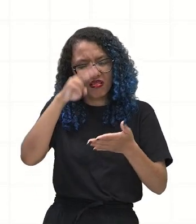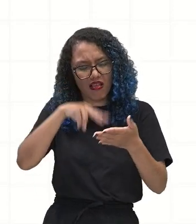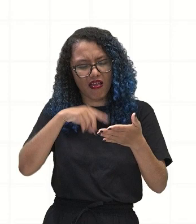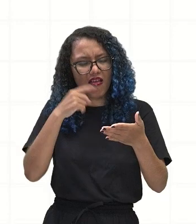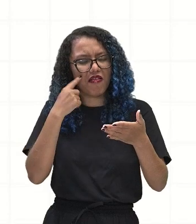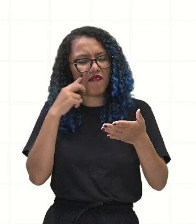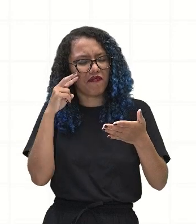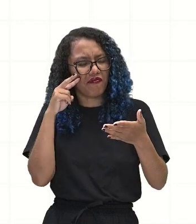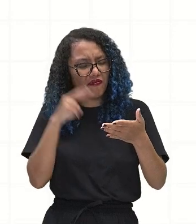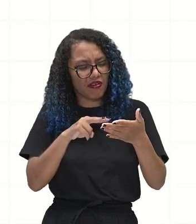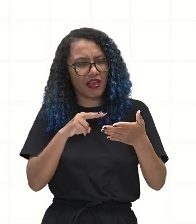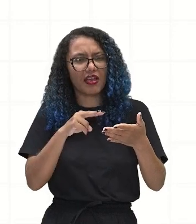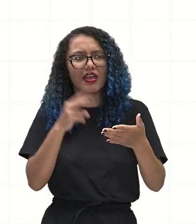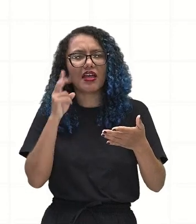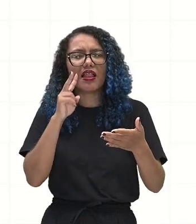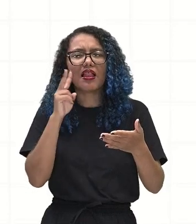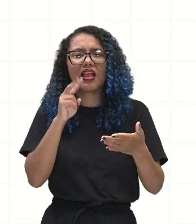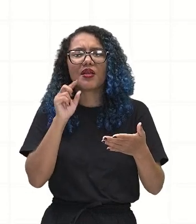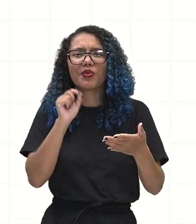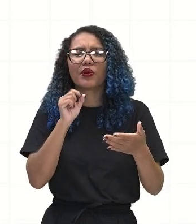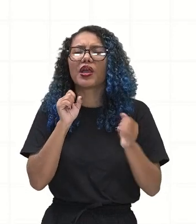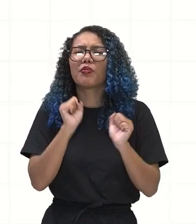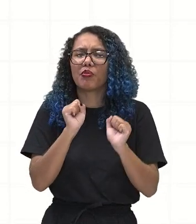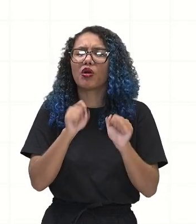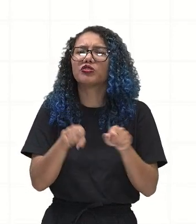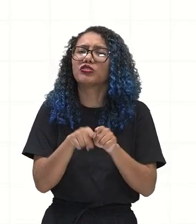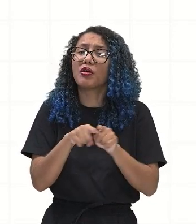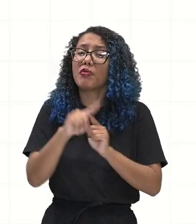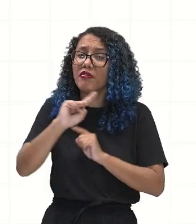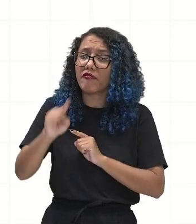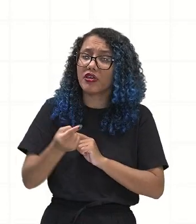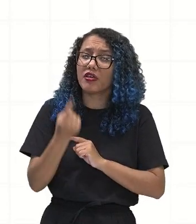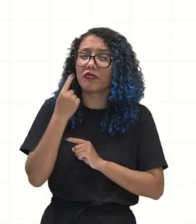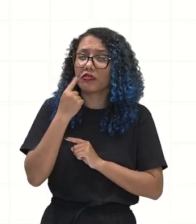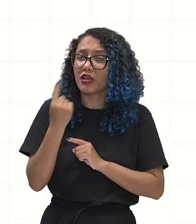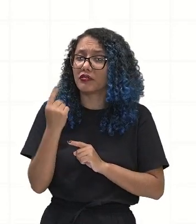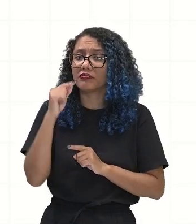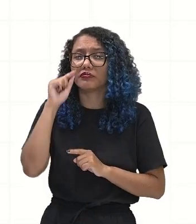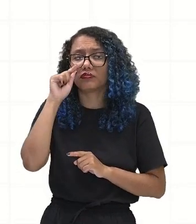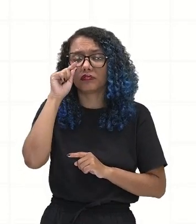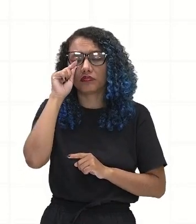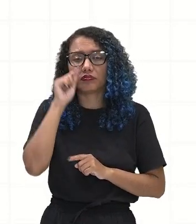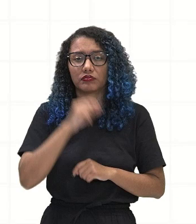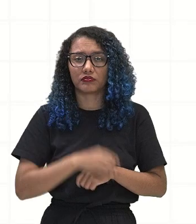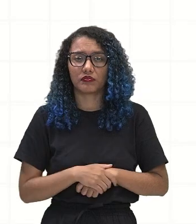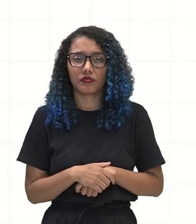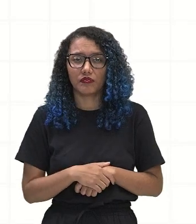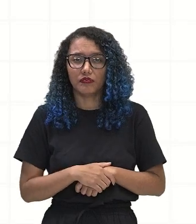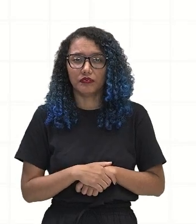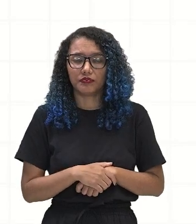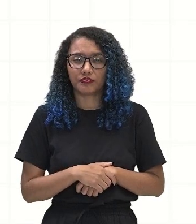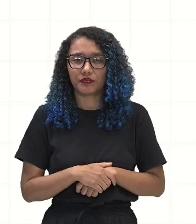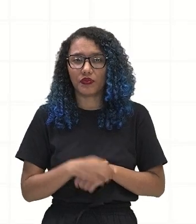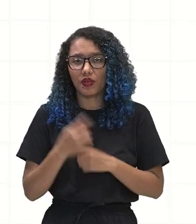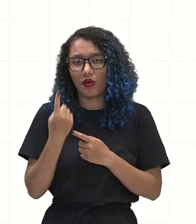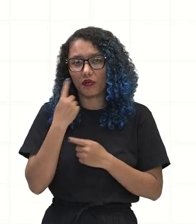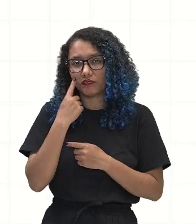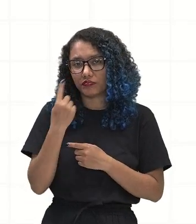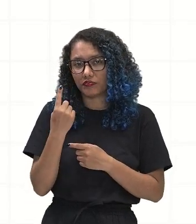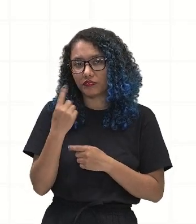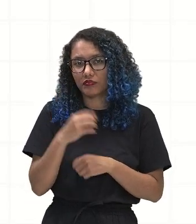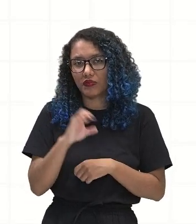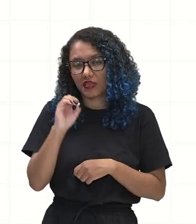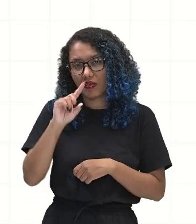você vai lembrar aqui também que dá para colocar na forma decimal, ó, esse aqui é 1/10, né?